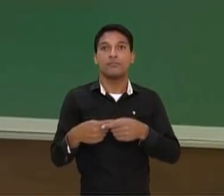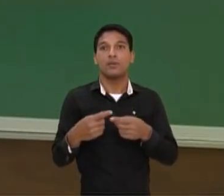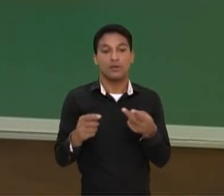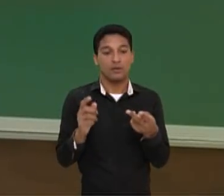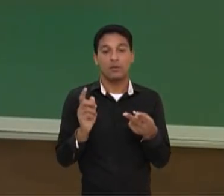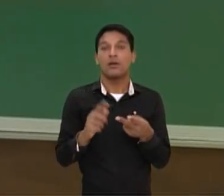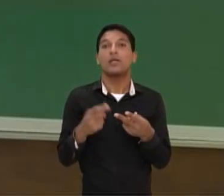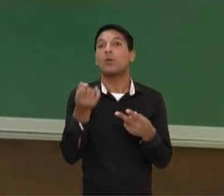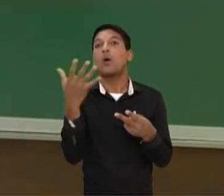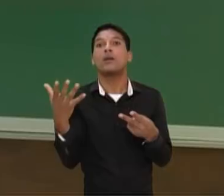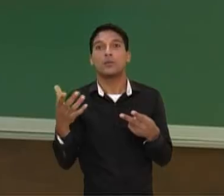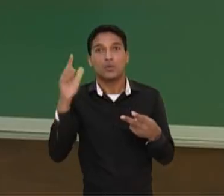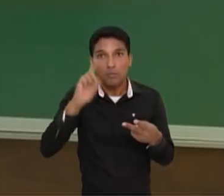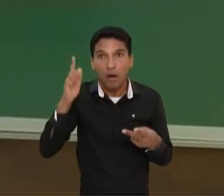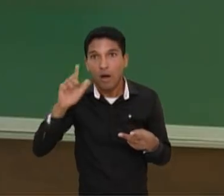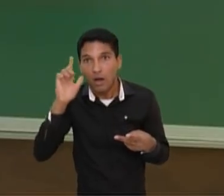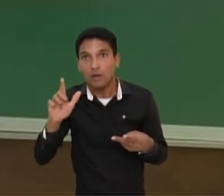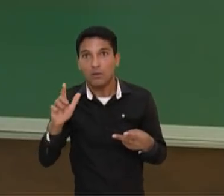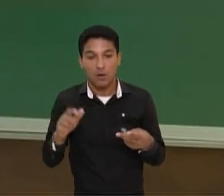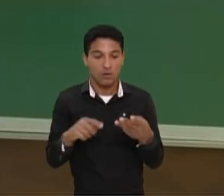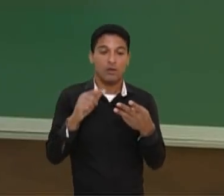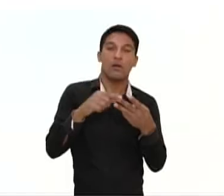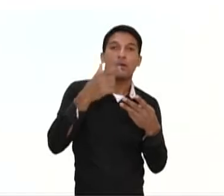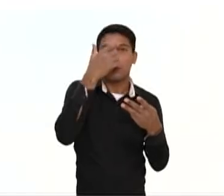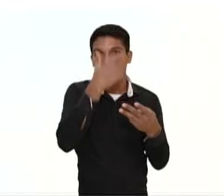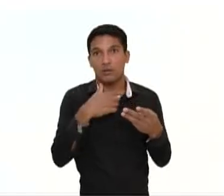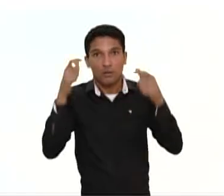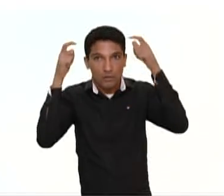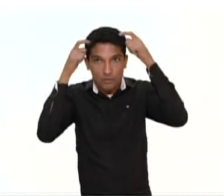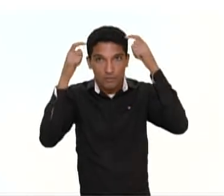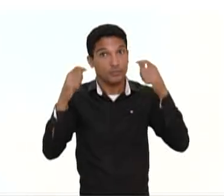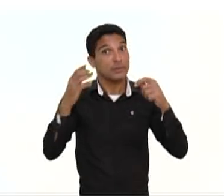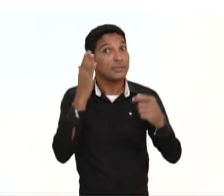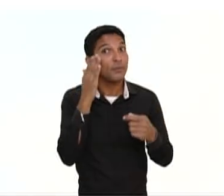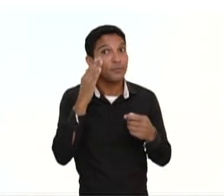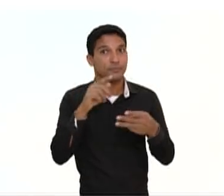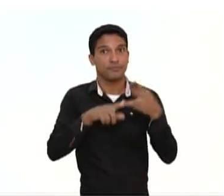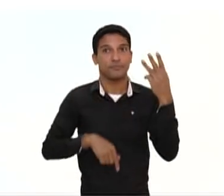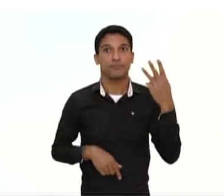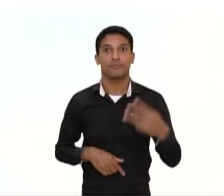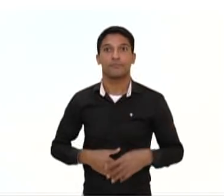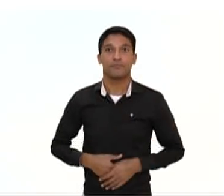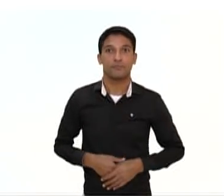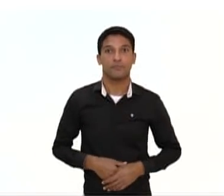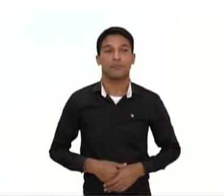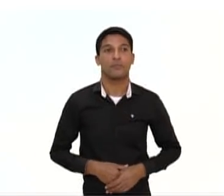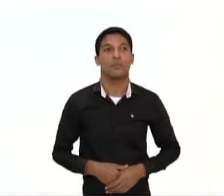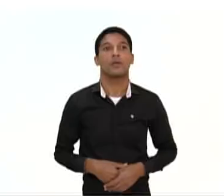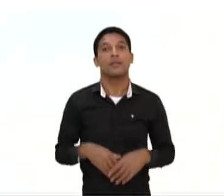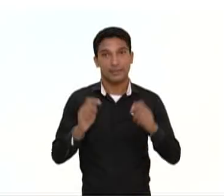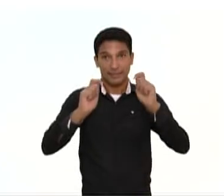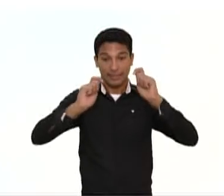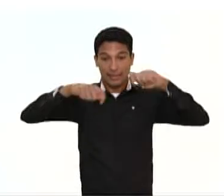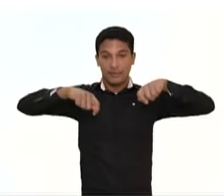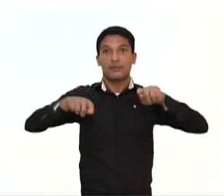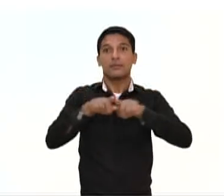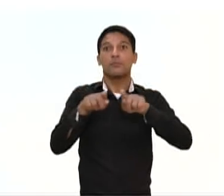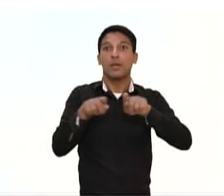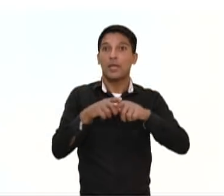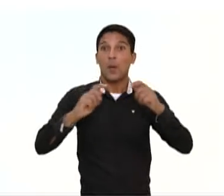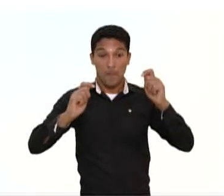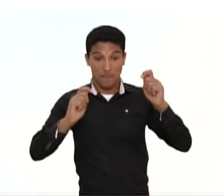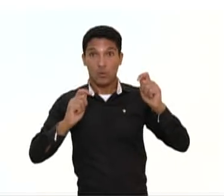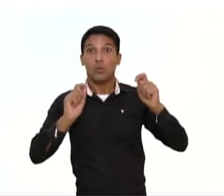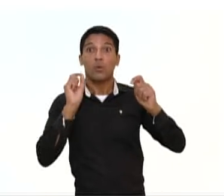é suficiente para o cálculo de qualquer probabilidade. Ainda podemos calcular essa probabilidade em porcentagem, tá? A